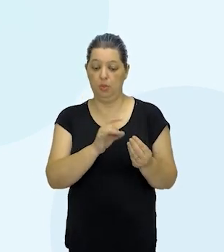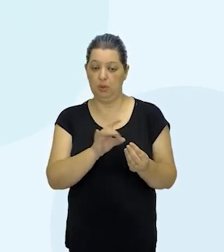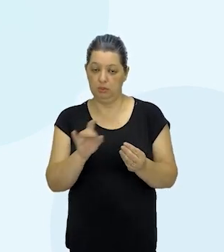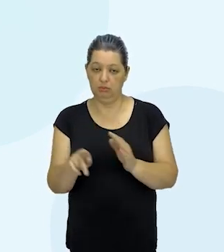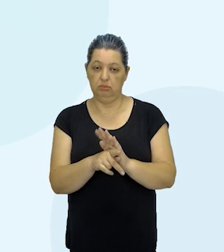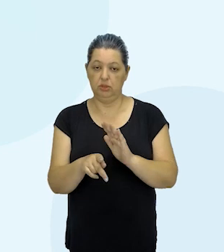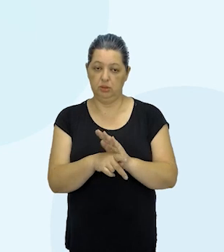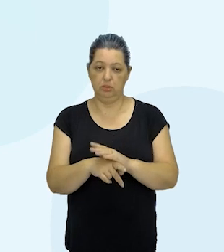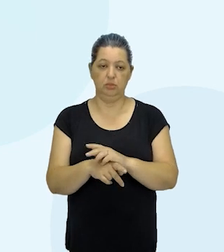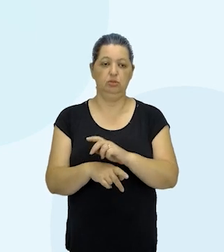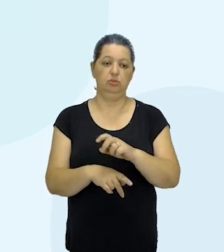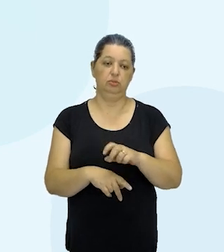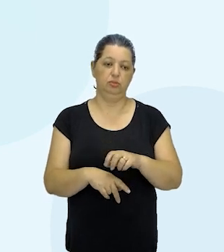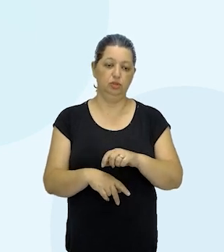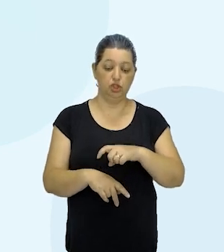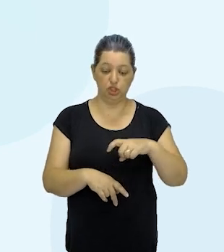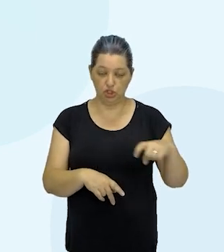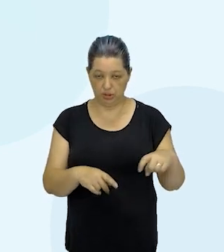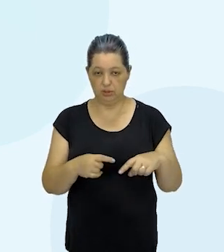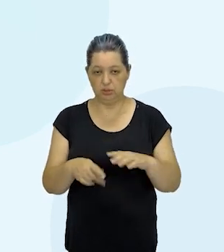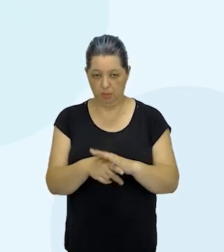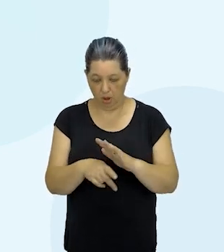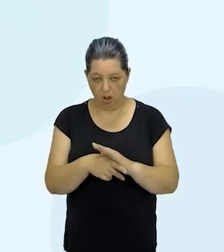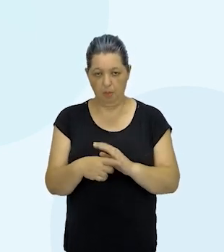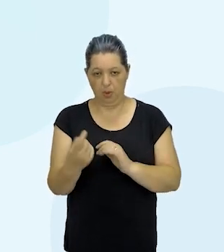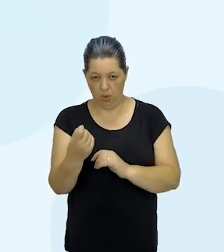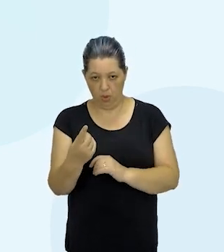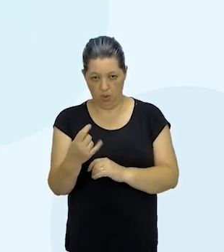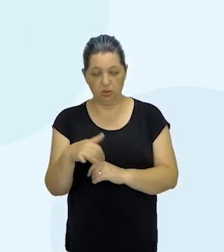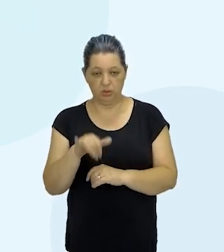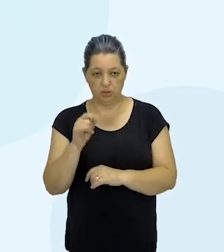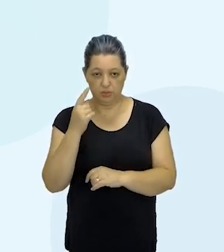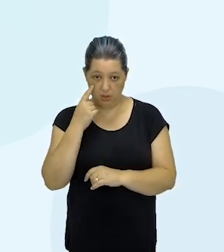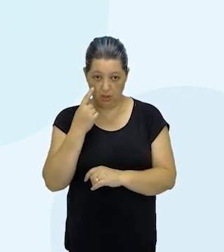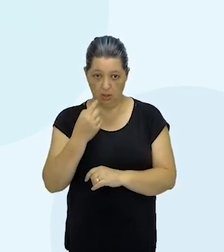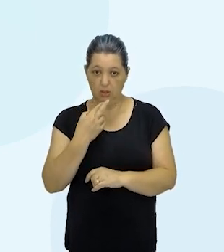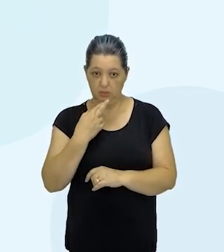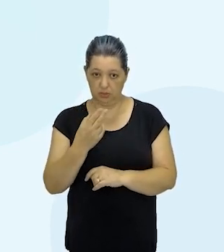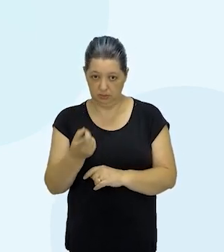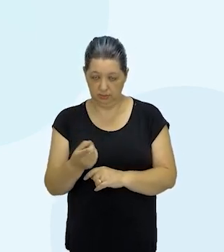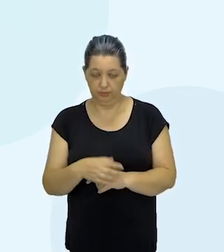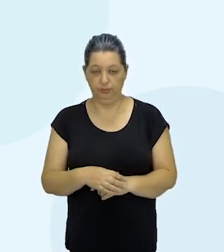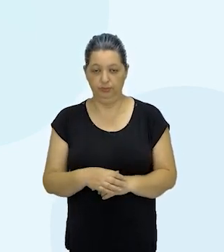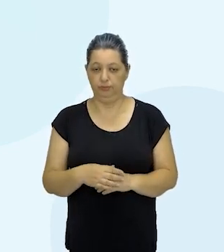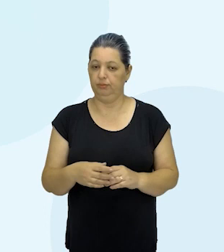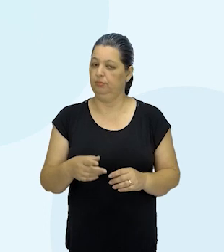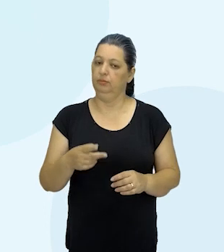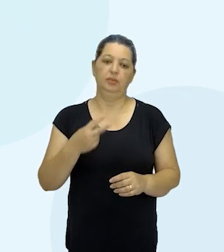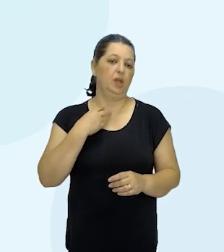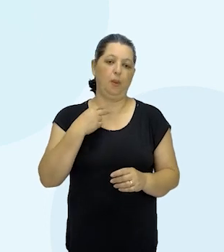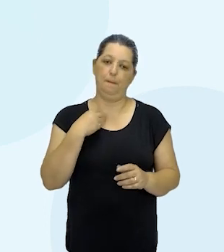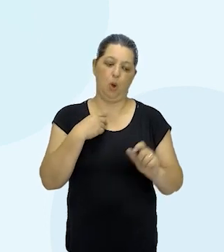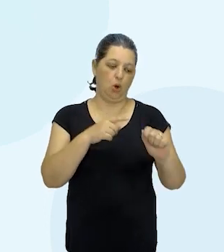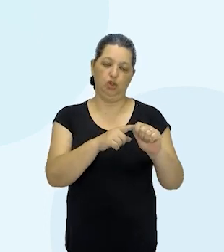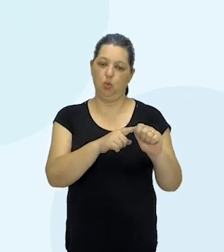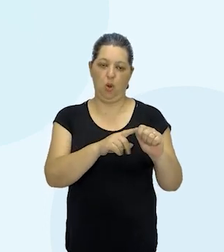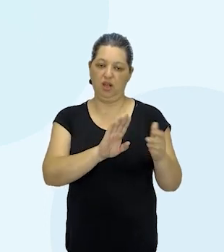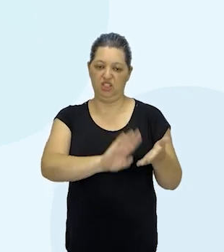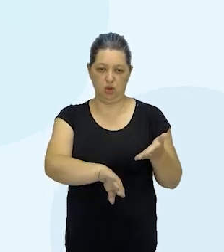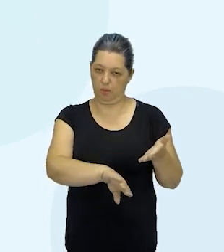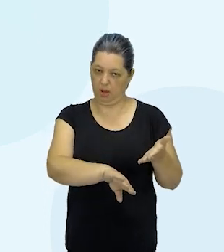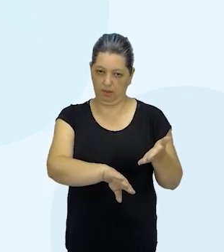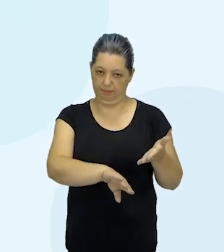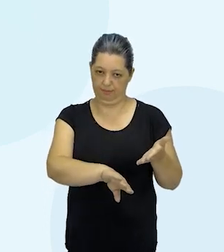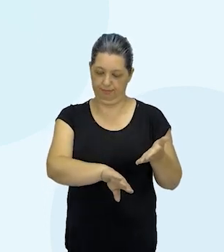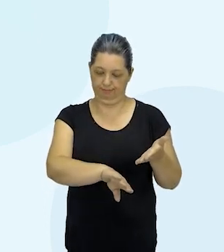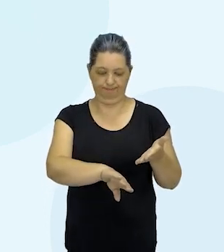de x existe um único valor de y correspondente. Não pode sobrar x aqui no conjunto A, ou seja, não pode